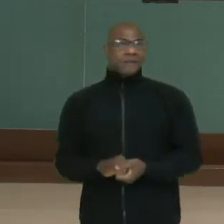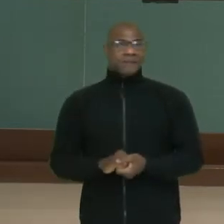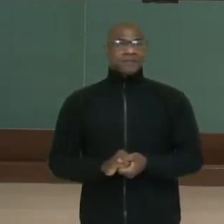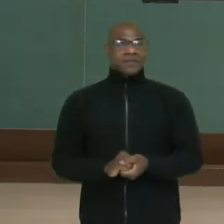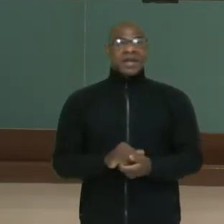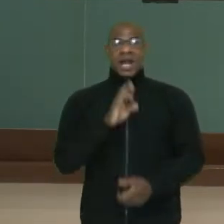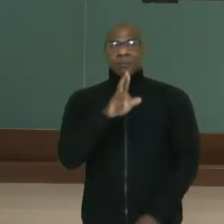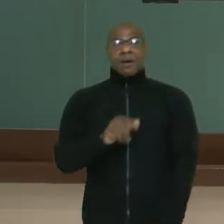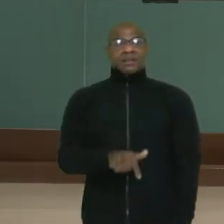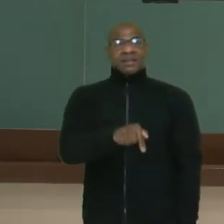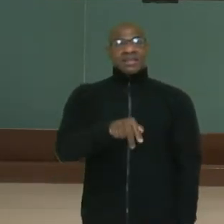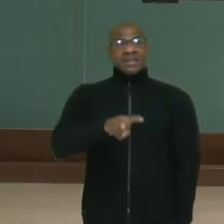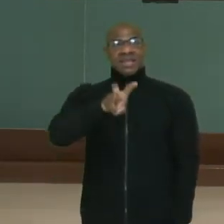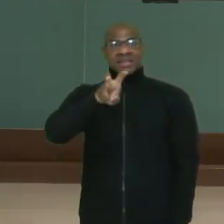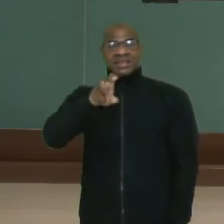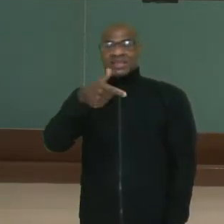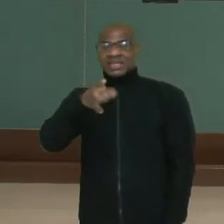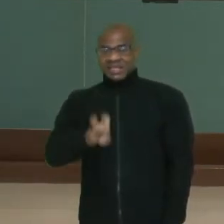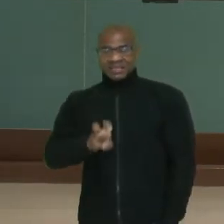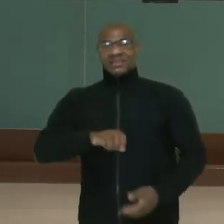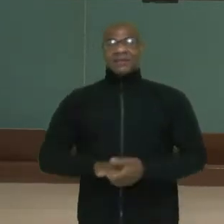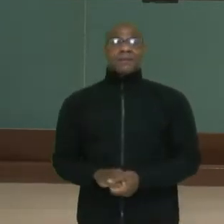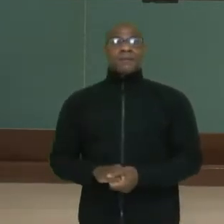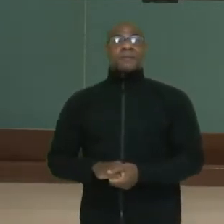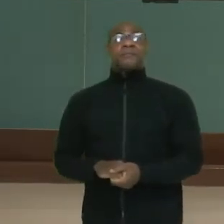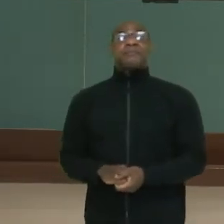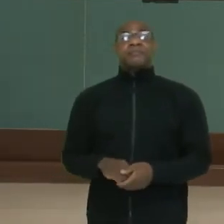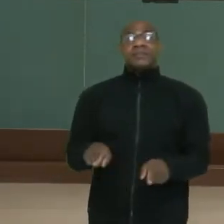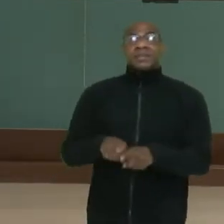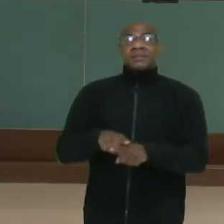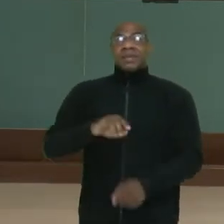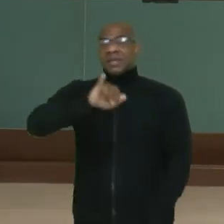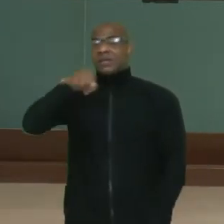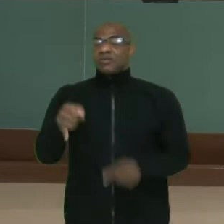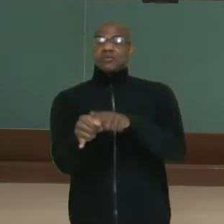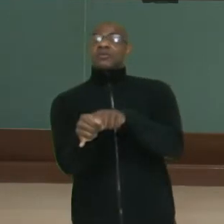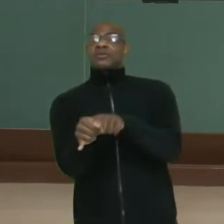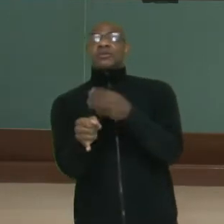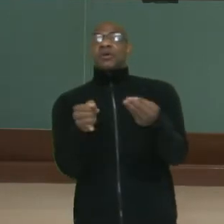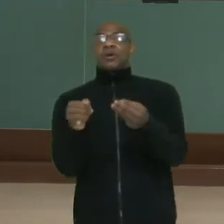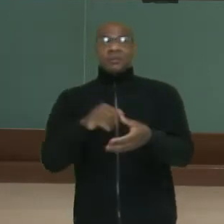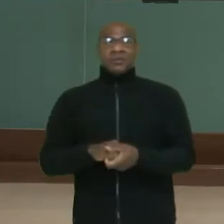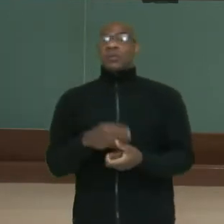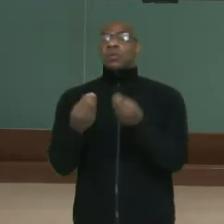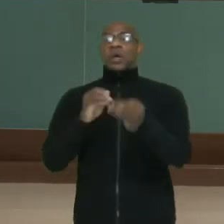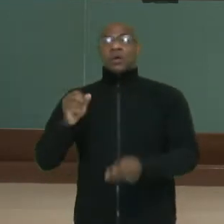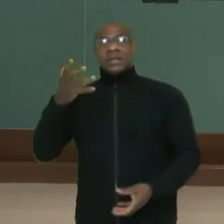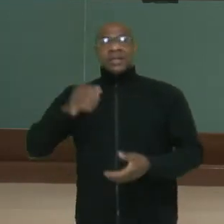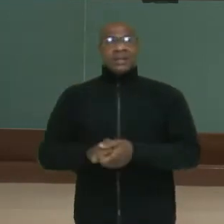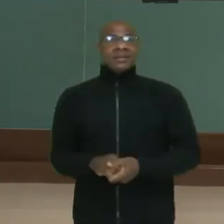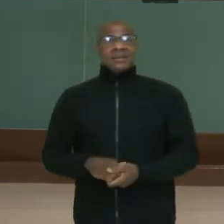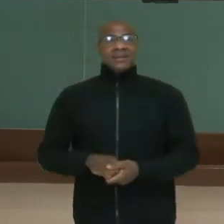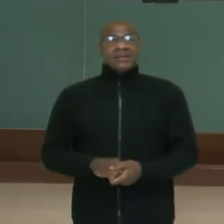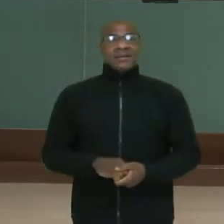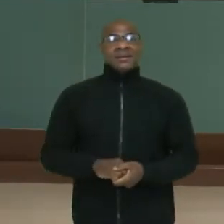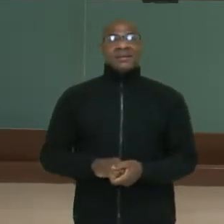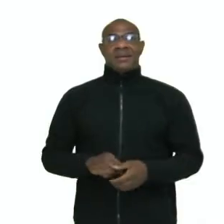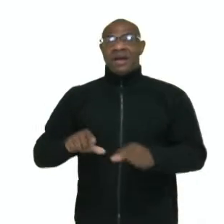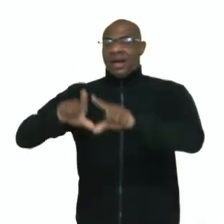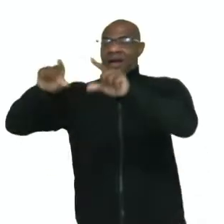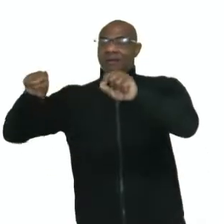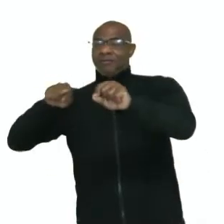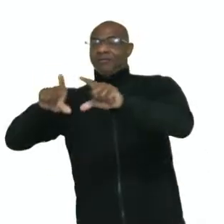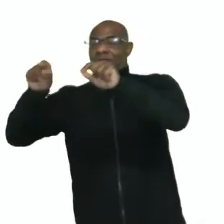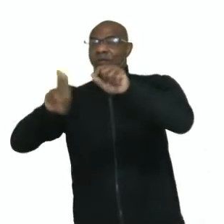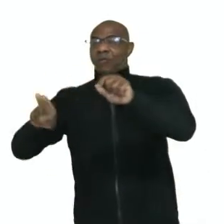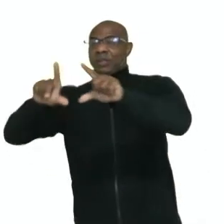715. E se eu preferir determinar o juro pela fórmula J igual a CID? Então, o que que acontece? Eu tenho 5.500,